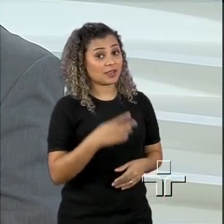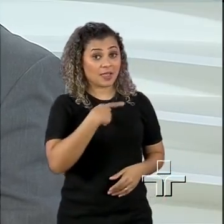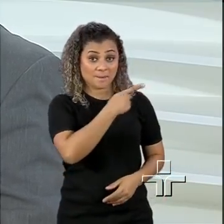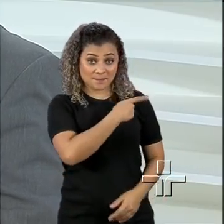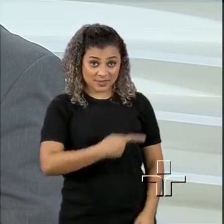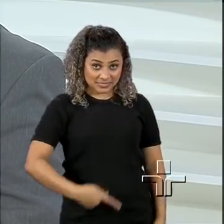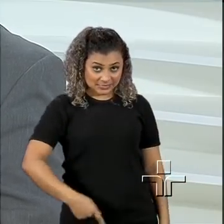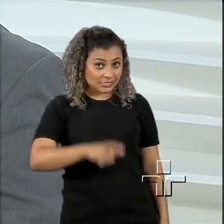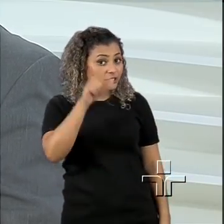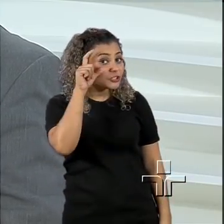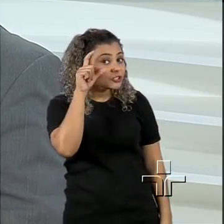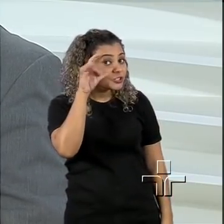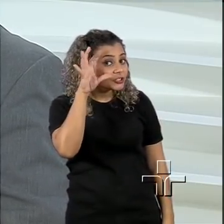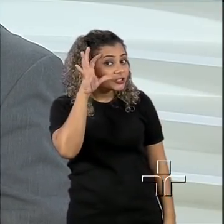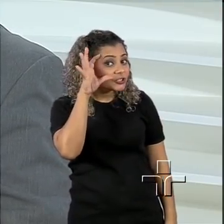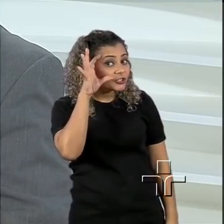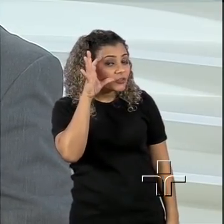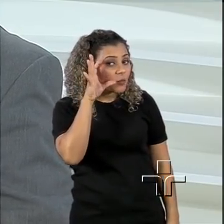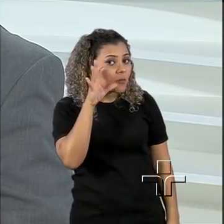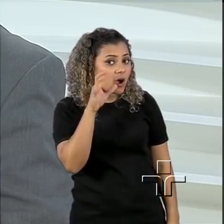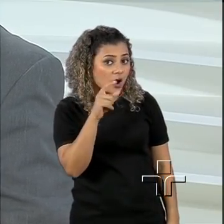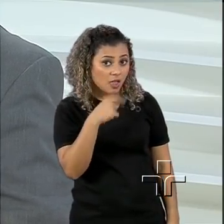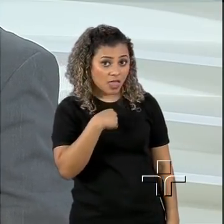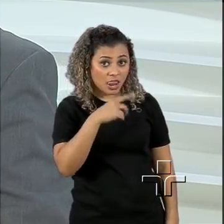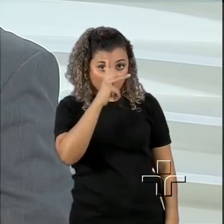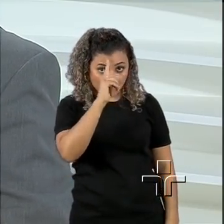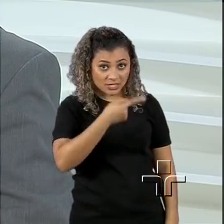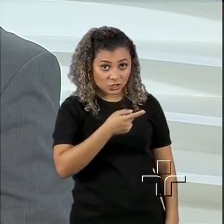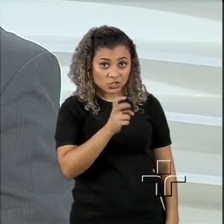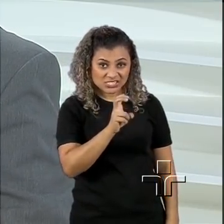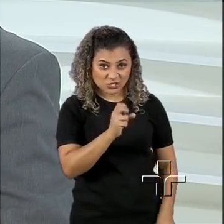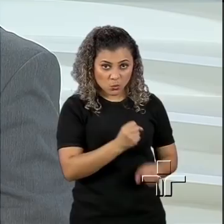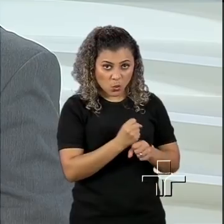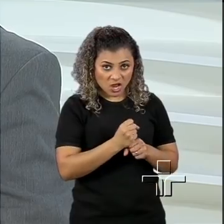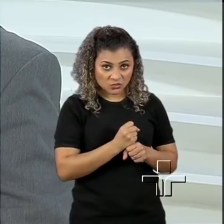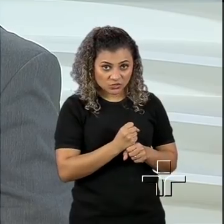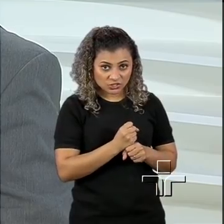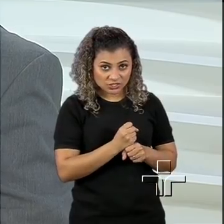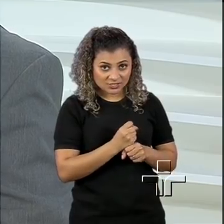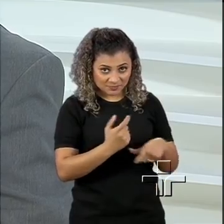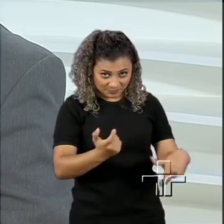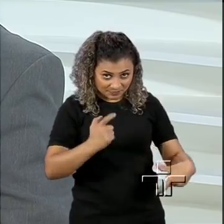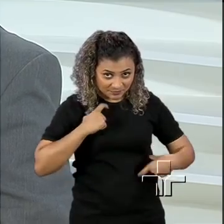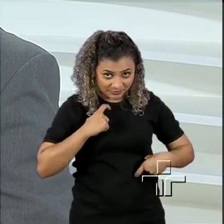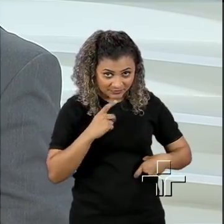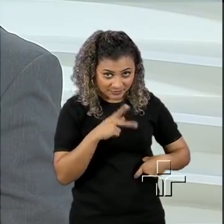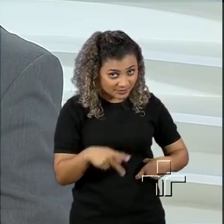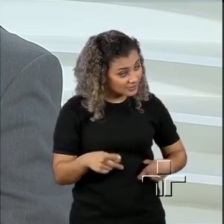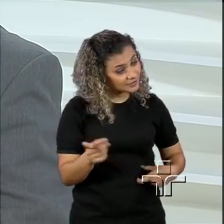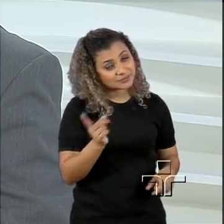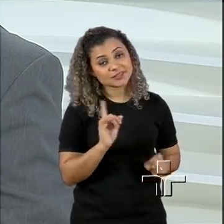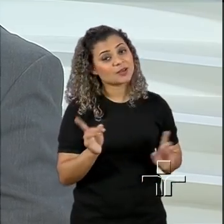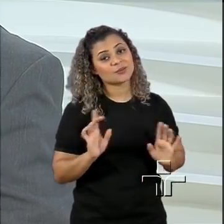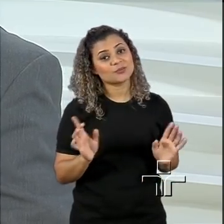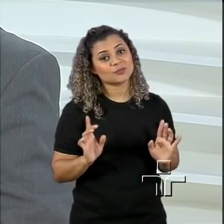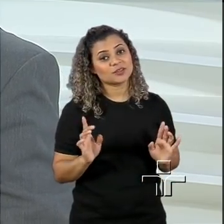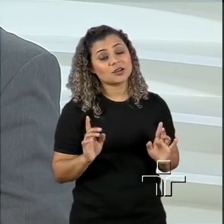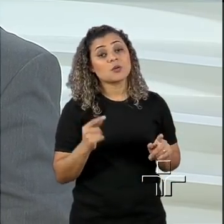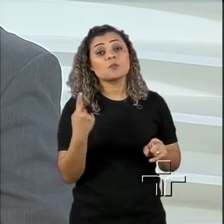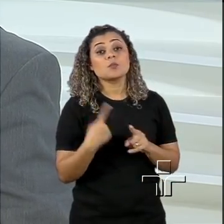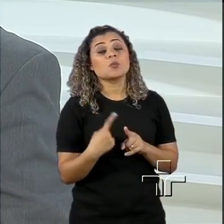na verdade, não governou 5 anos e pouco. A partir da reeleição, o